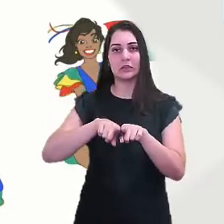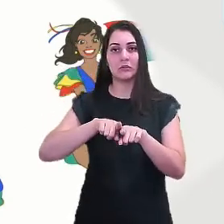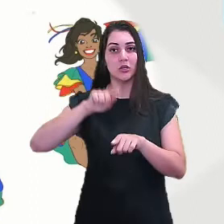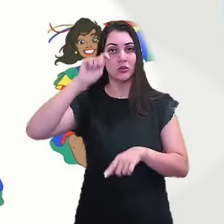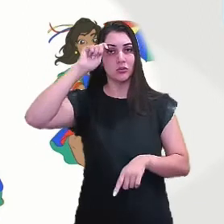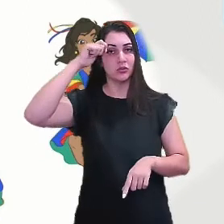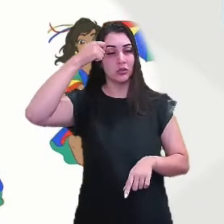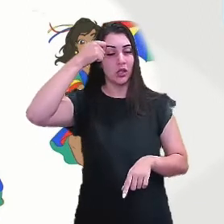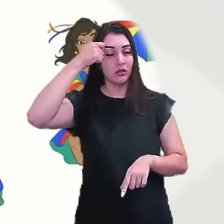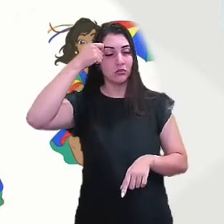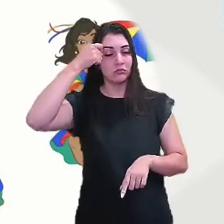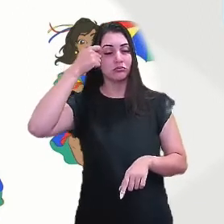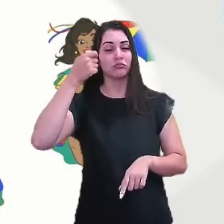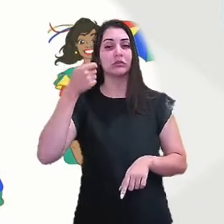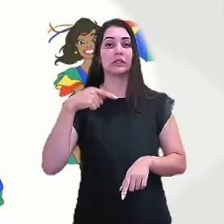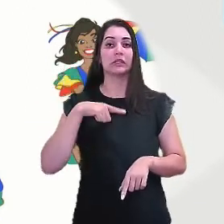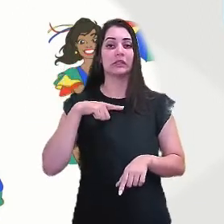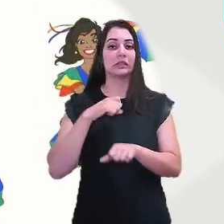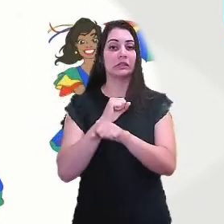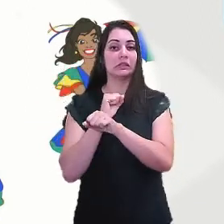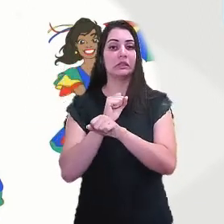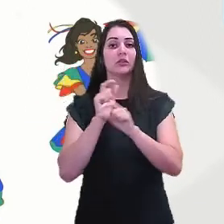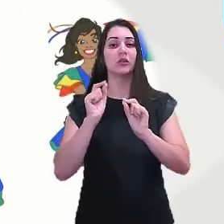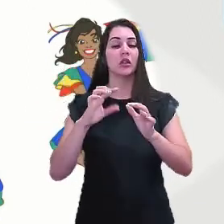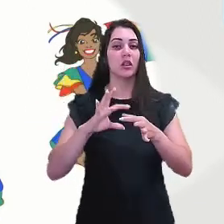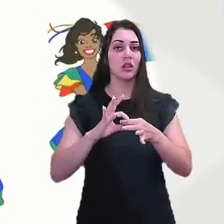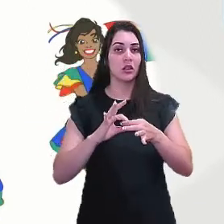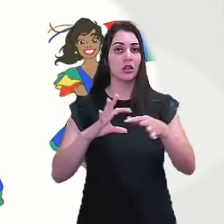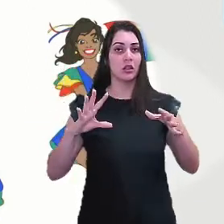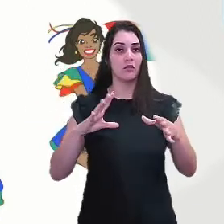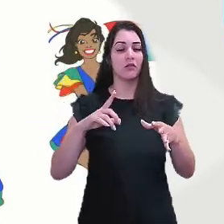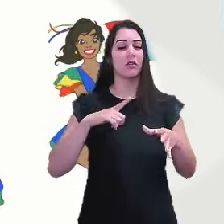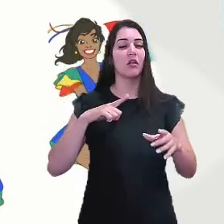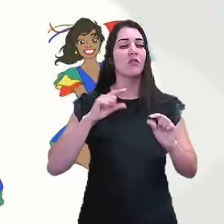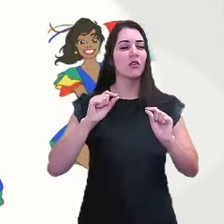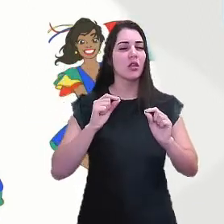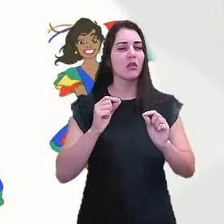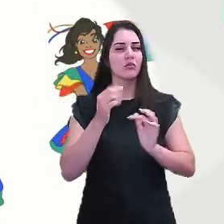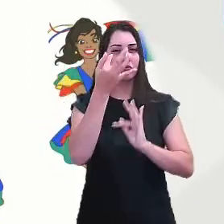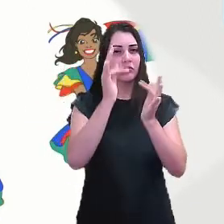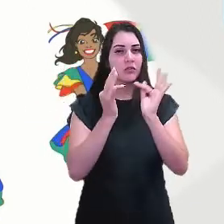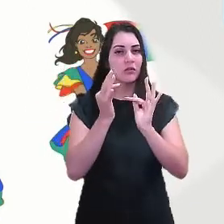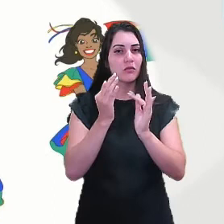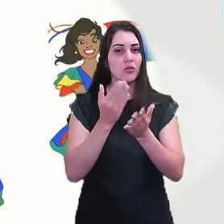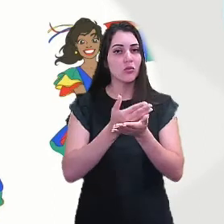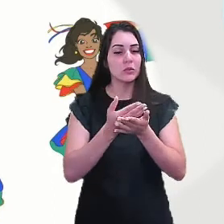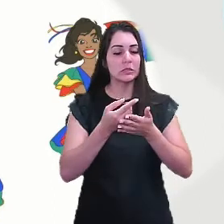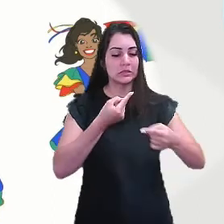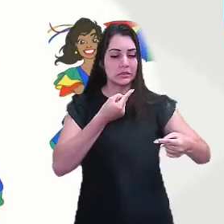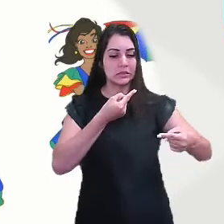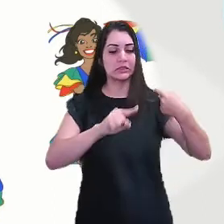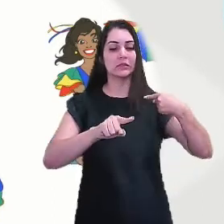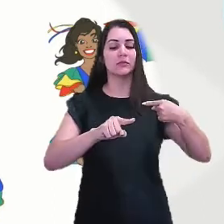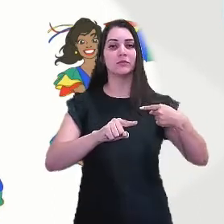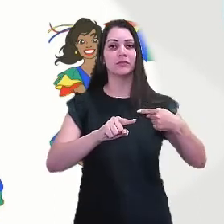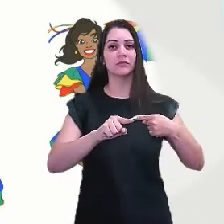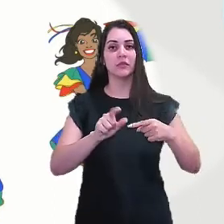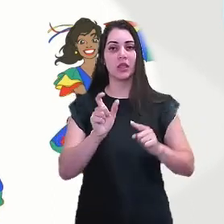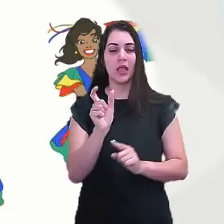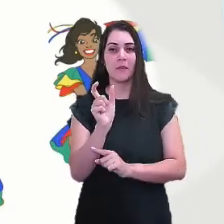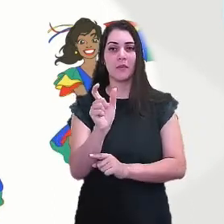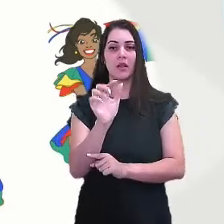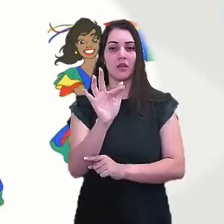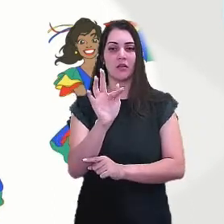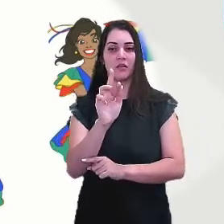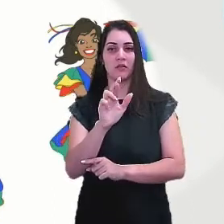livres. Vejam como o frevo começou por uma rivalidade. A palavra frevo surge como uma corrupela